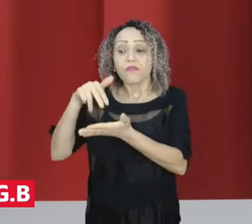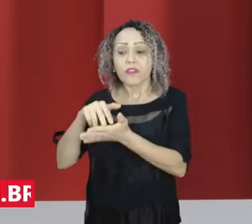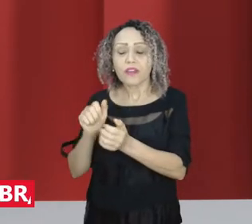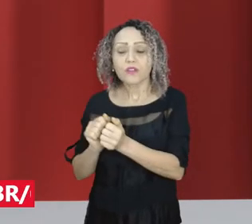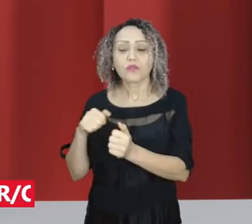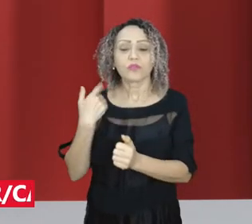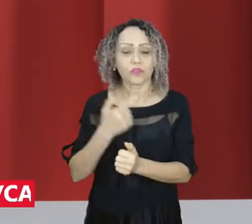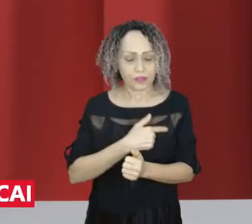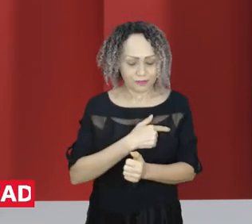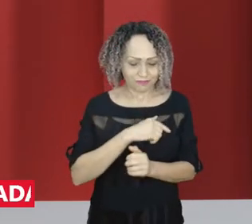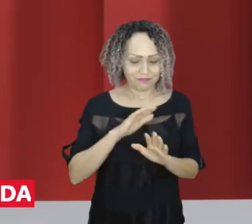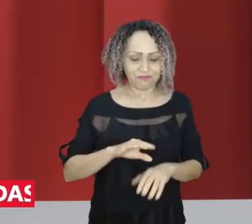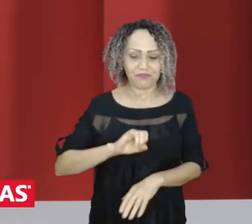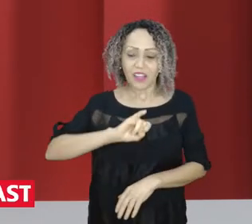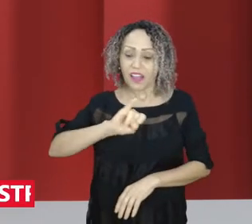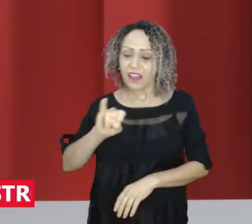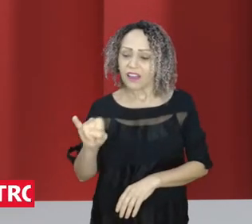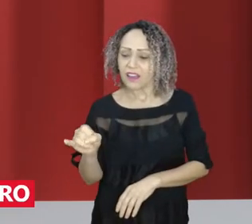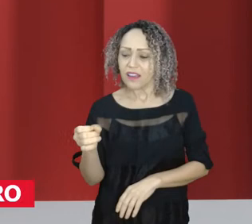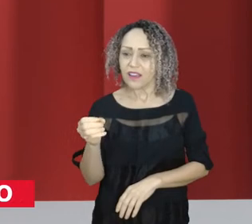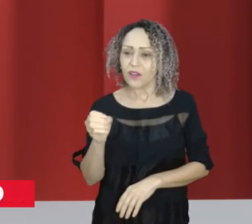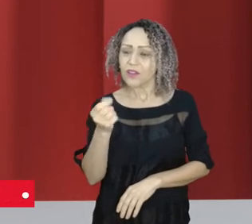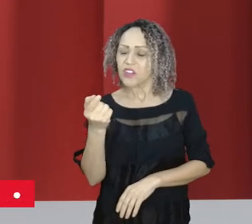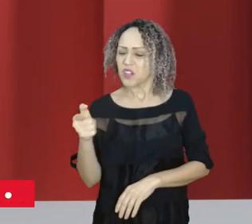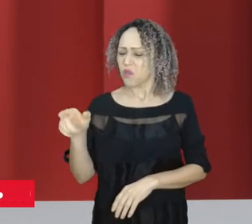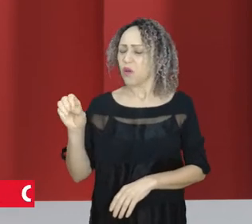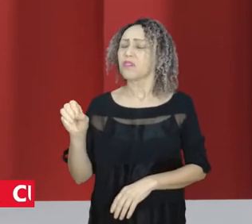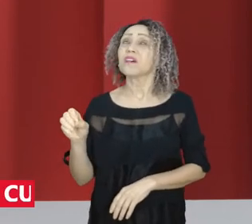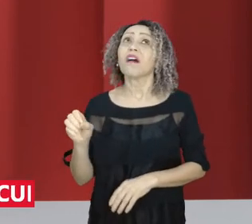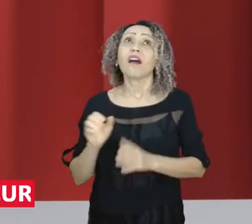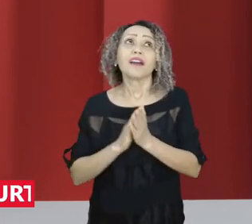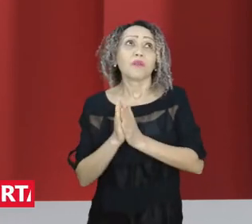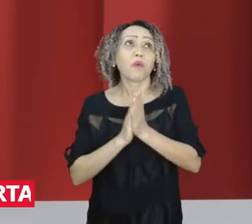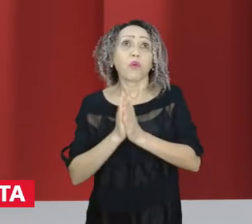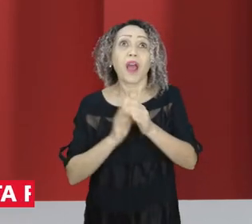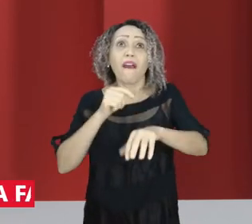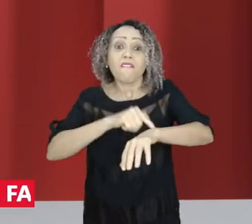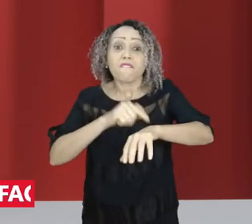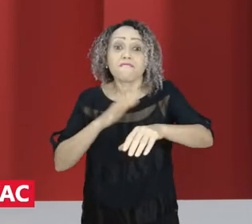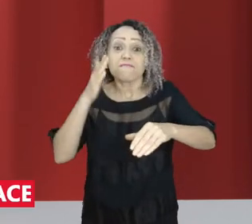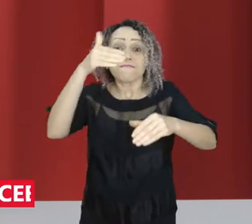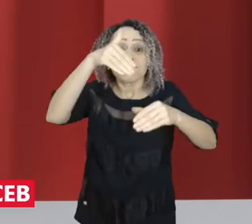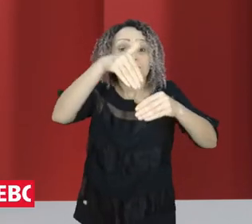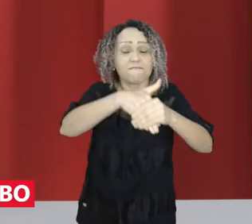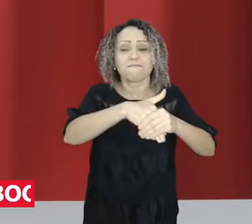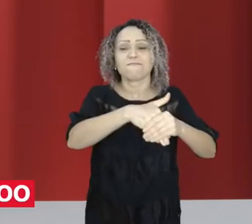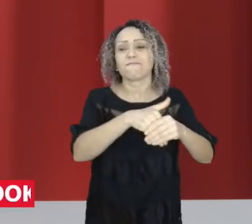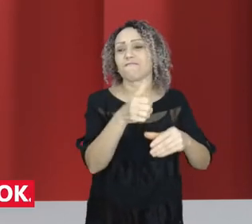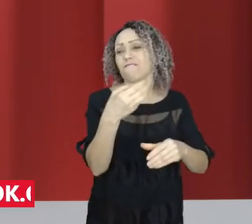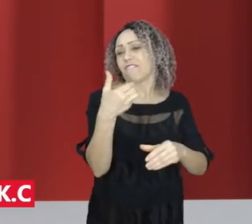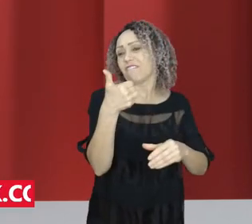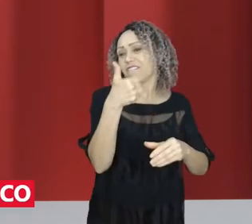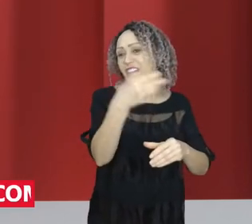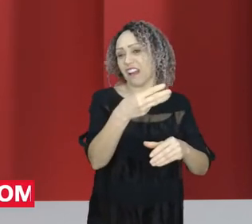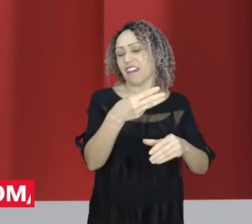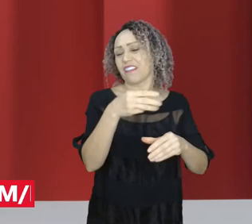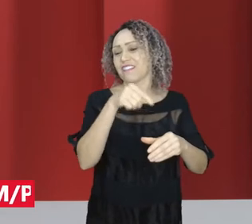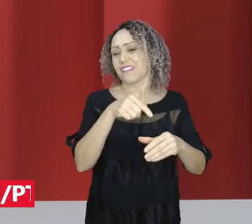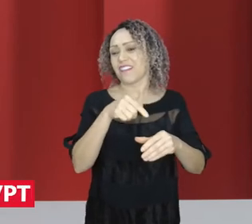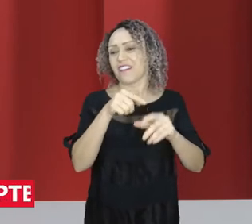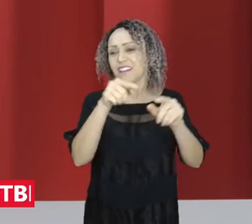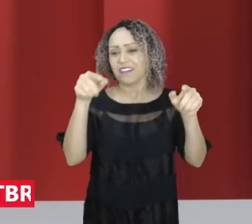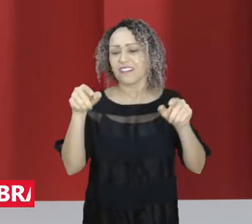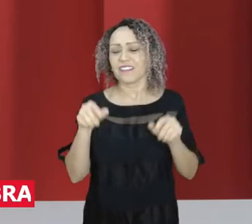apertar 13 na urna. Olha aí que maravilha. Estamos acompanhando a TVPT todas as manhãs com os companheiros do Sinde Aeroespacial